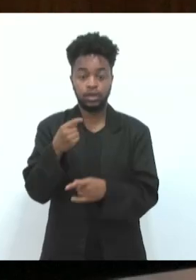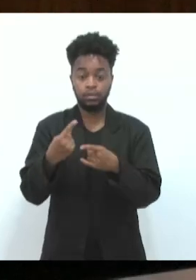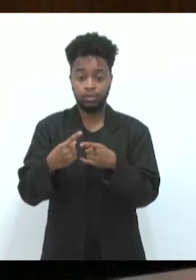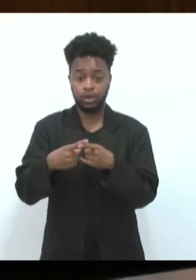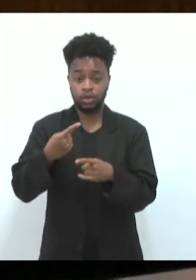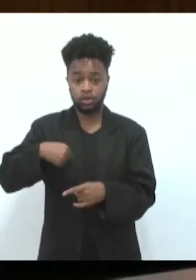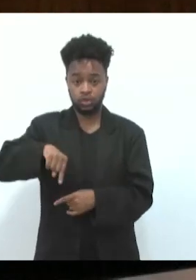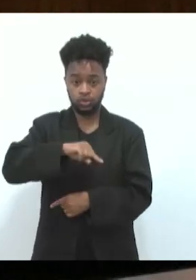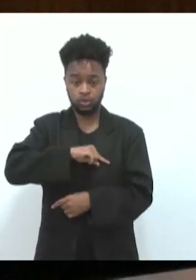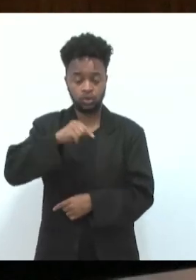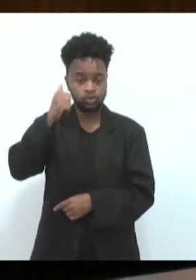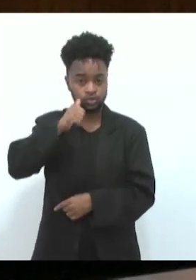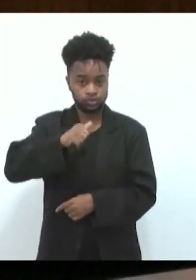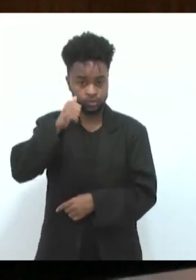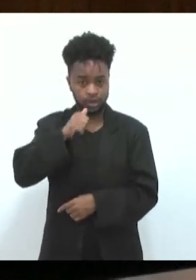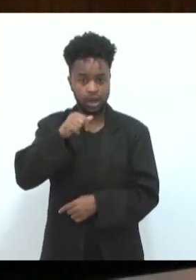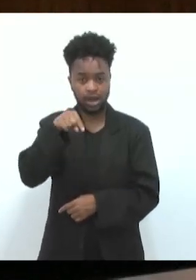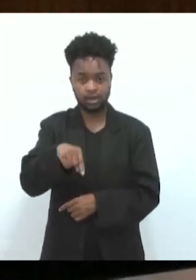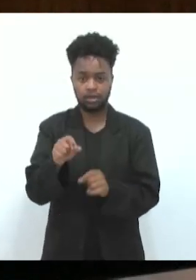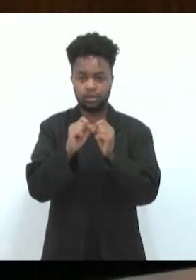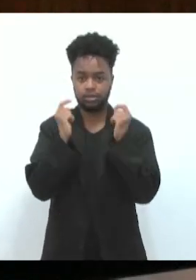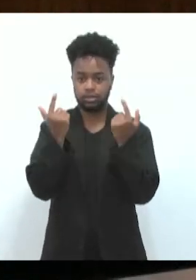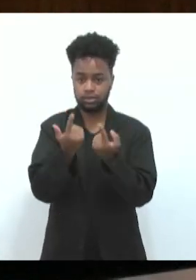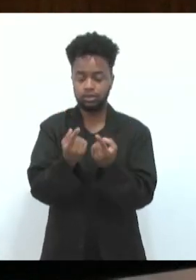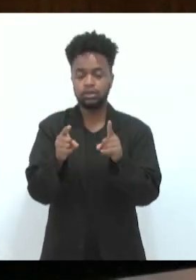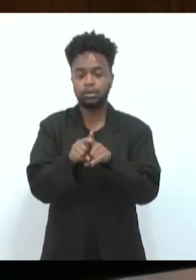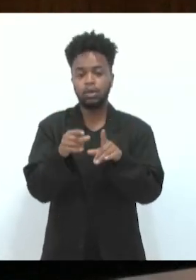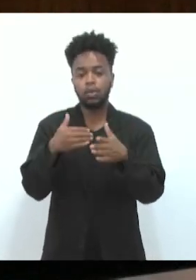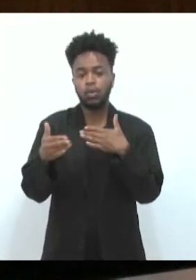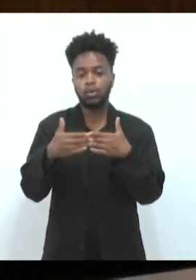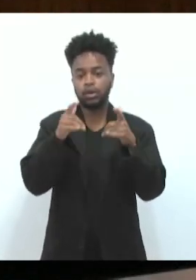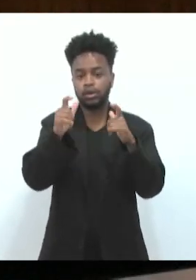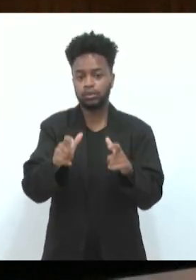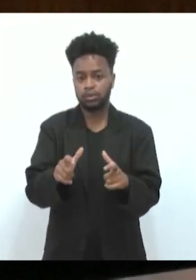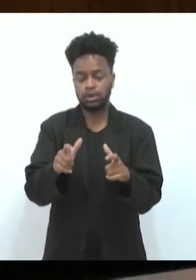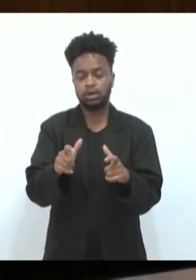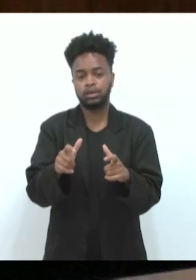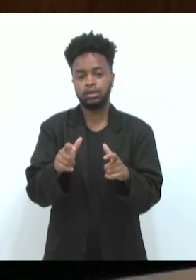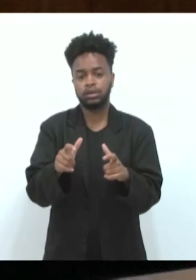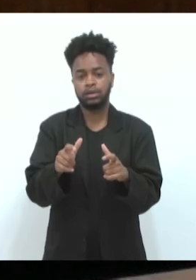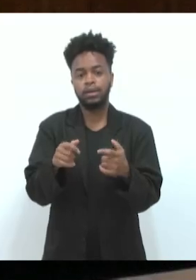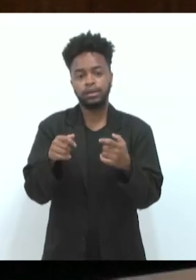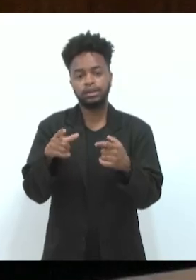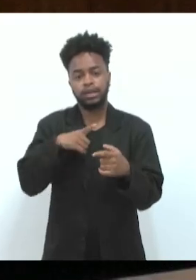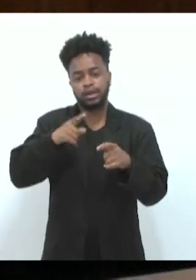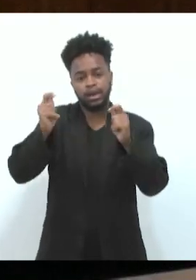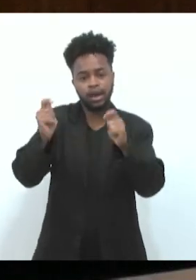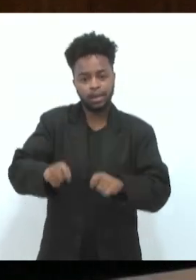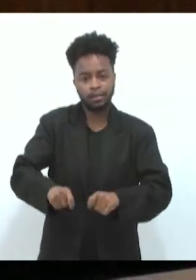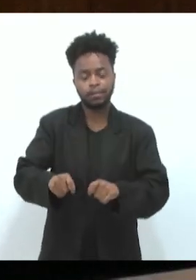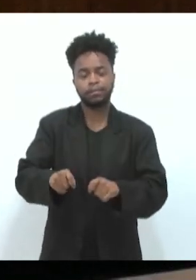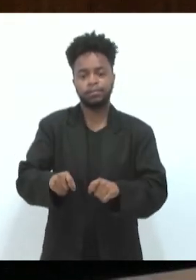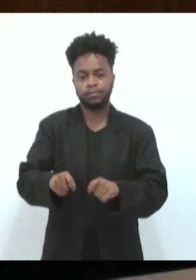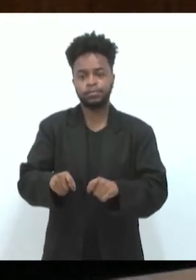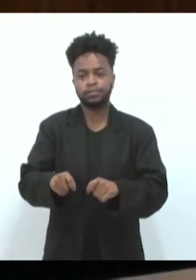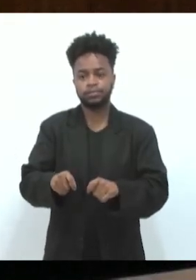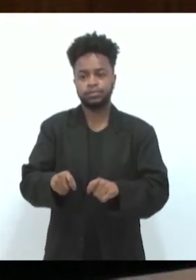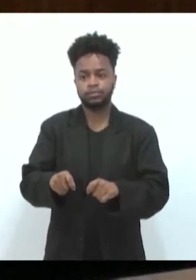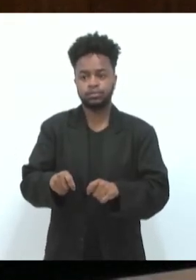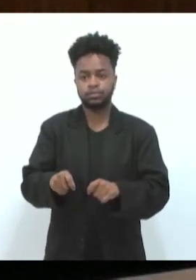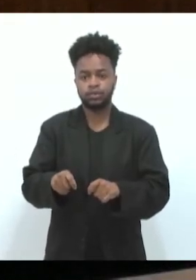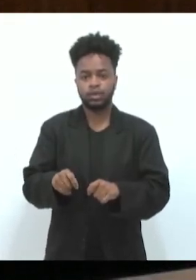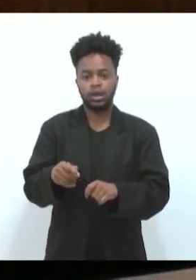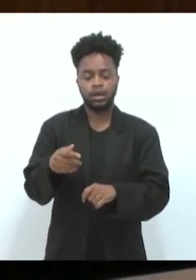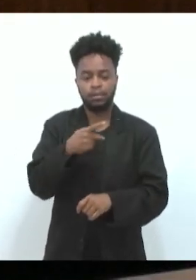nós, mulheres, aqui da casa, de qualquer espaço, de qualquer casa, temos competência e capacidade para